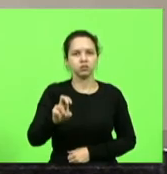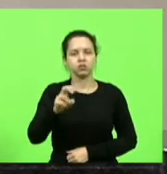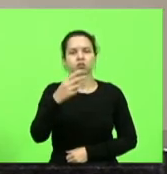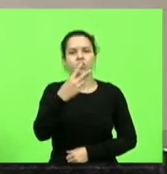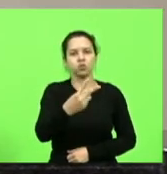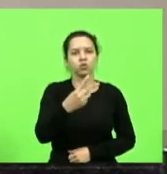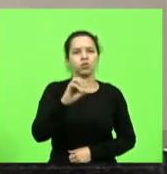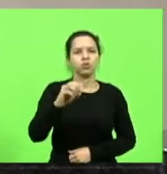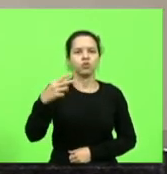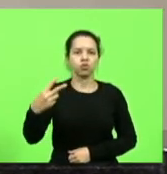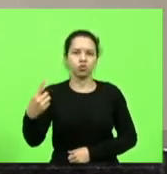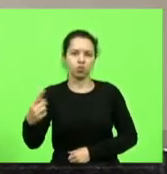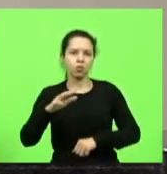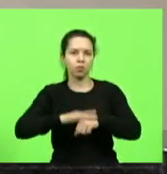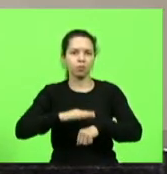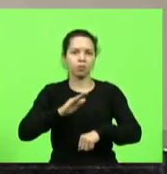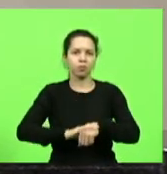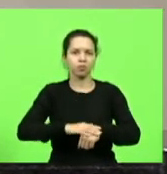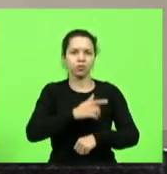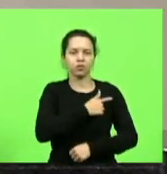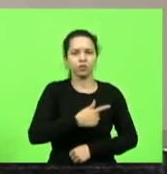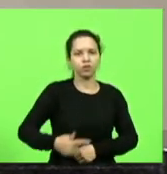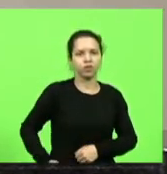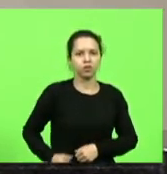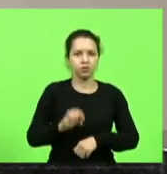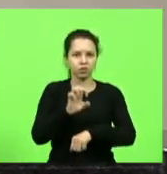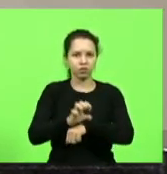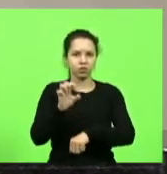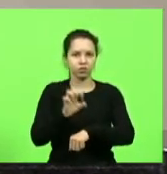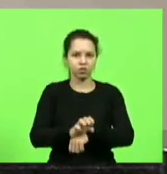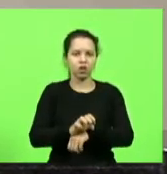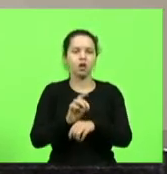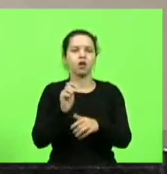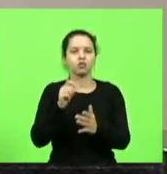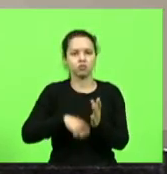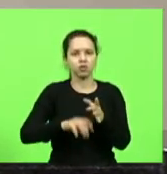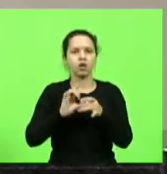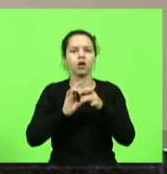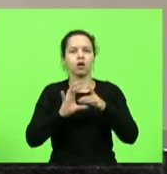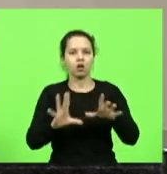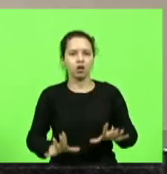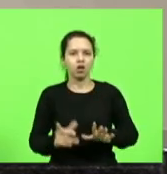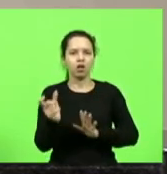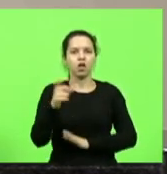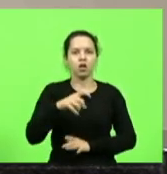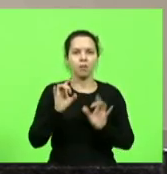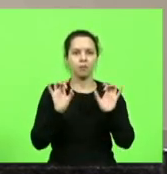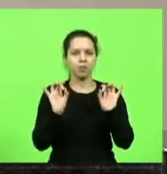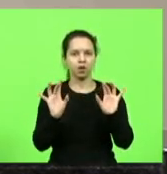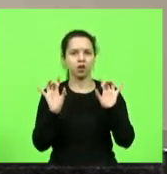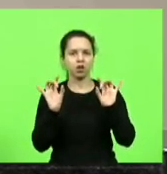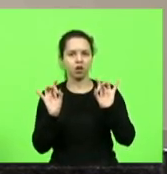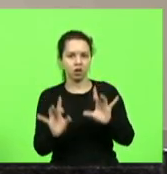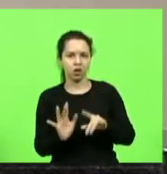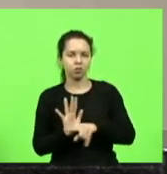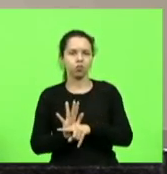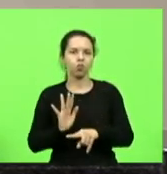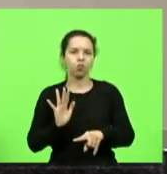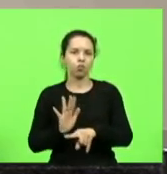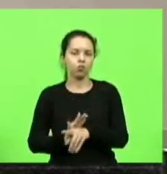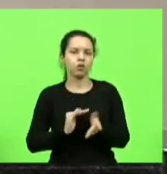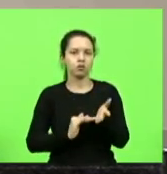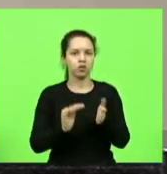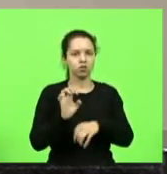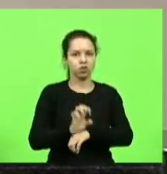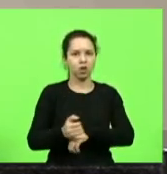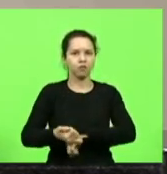65-2021, de autoria do governador do Estado, que autoriza a abertura de decreto especial em favor da Secretaria de Estado da Infraestrutura e Mobilidade e adota